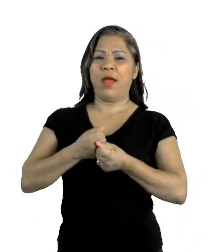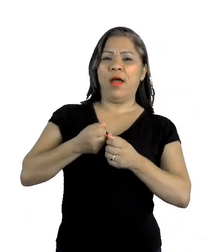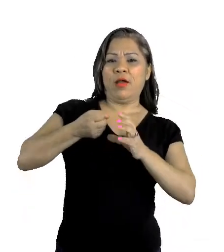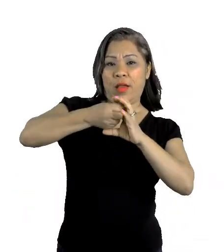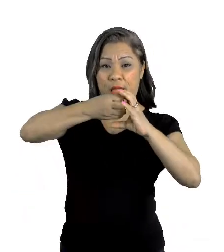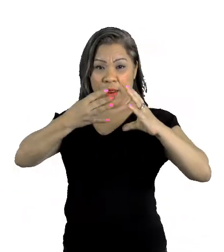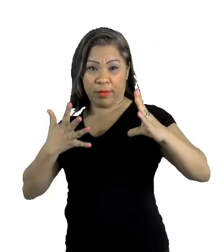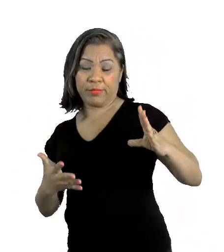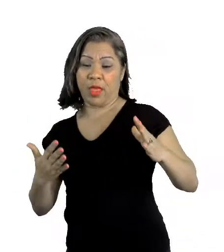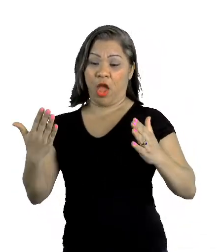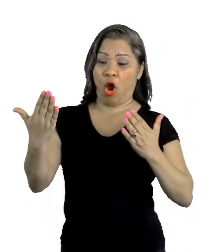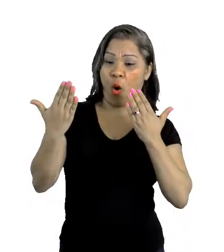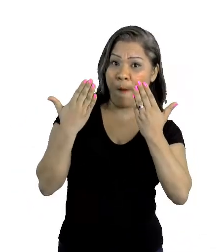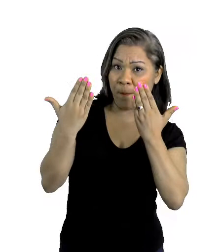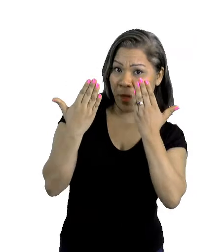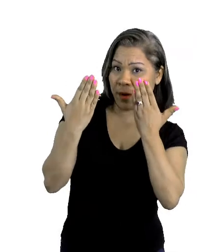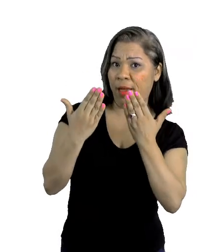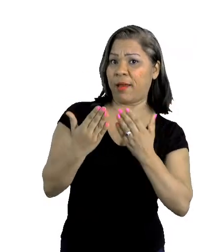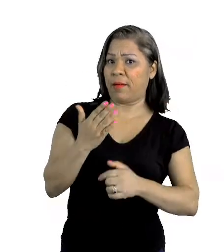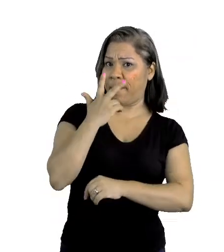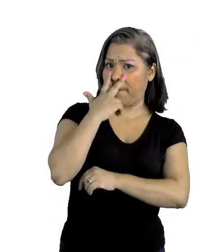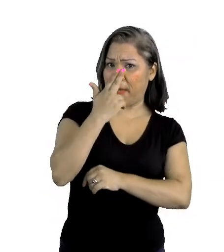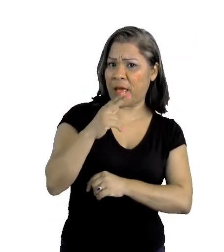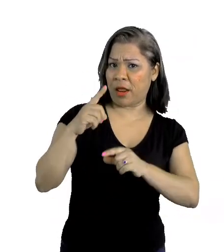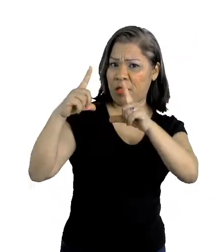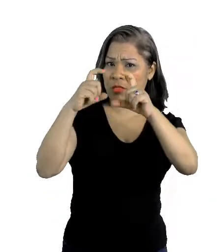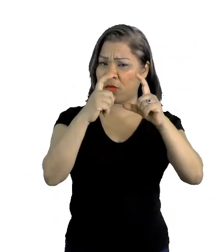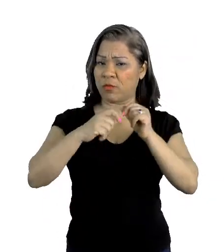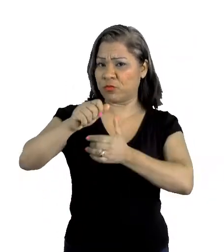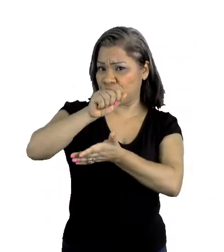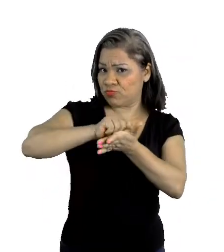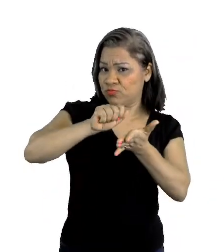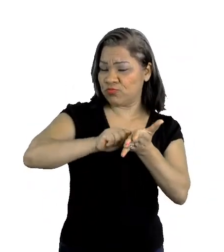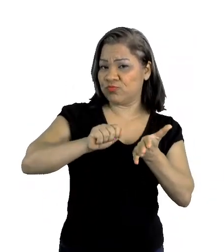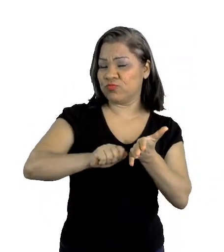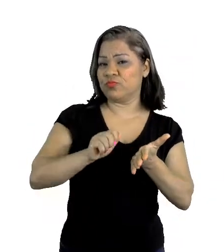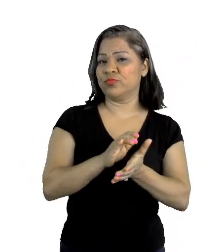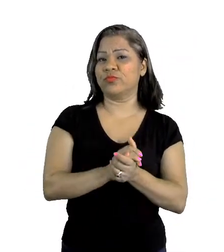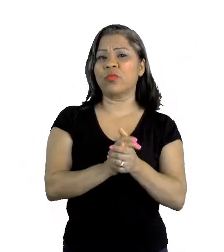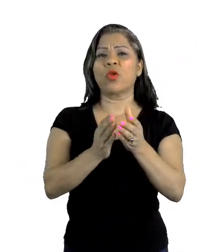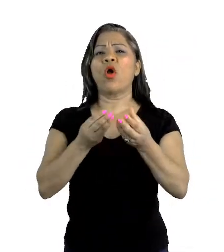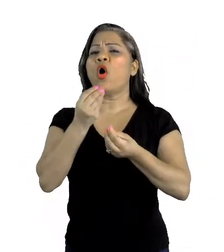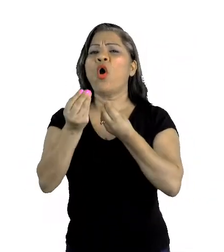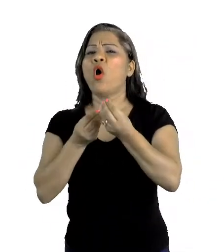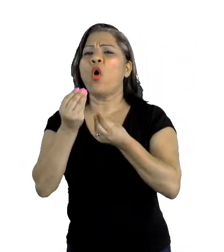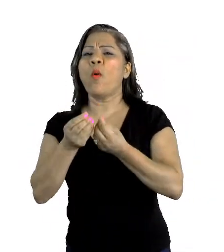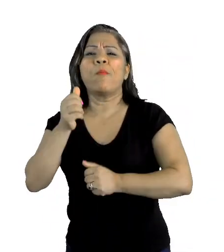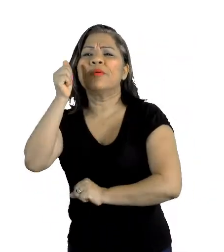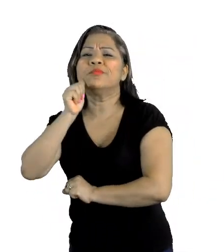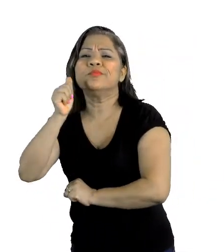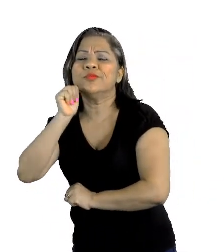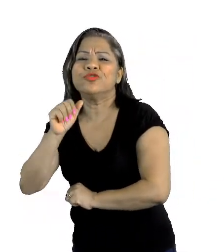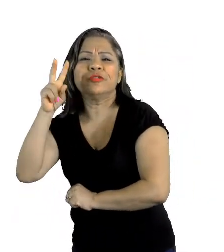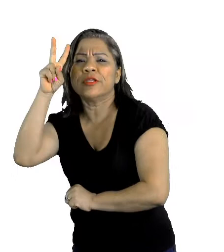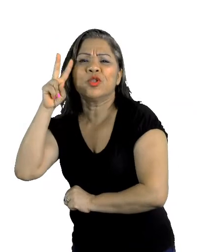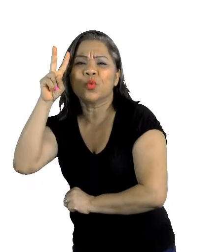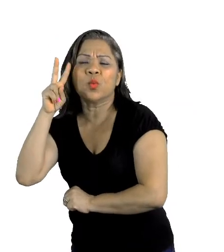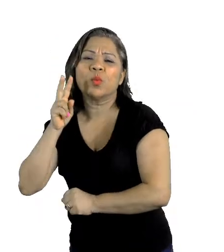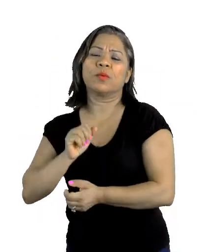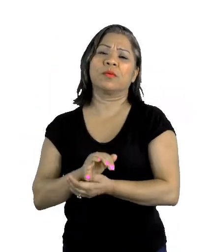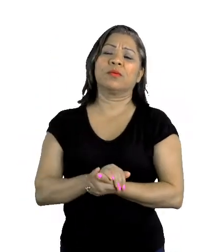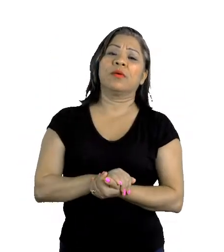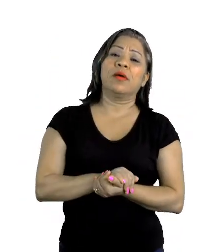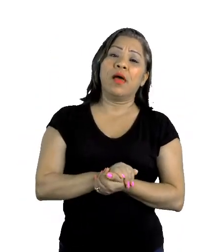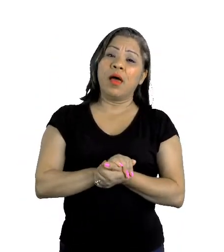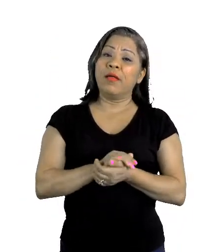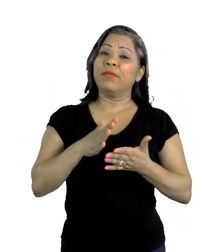se fosse uma foto escrita, né? Como é a menina da história? Complete o quadro com